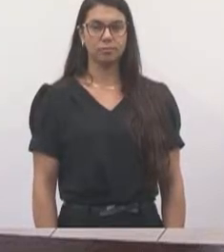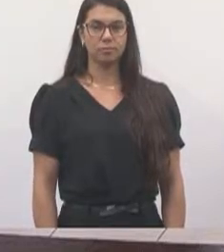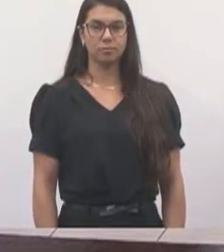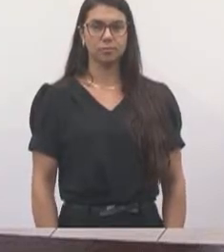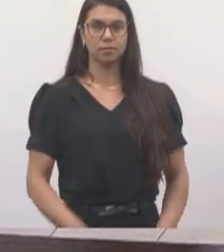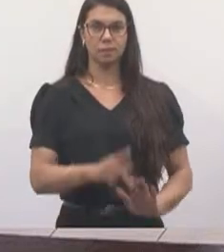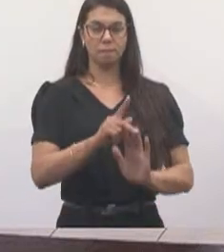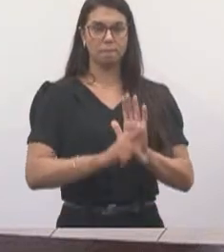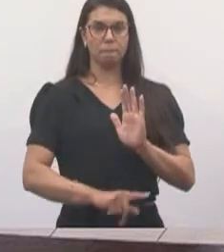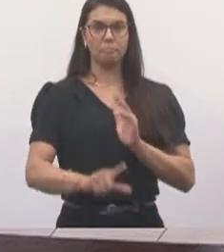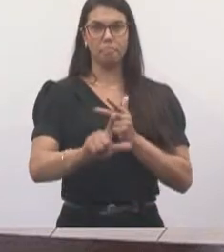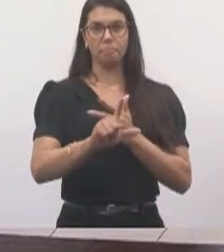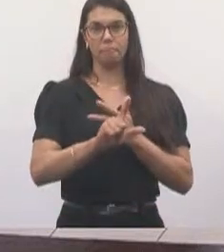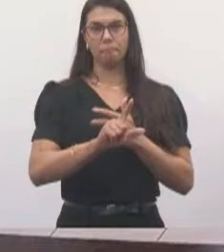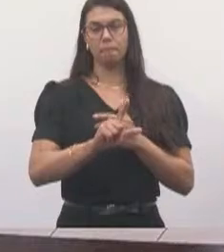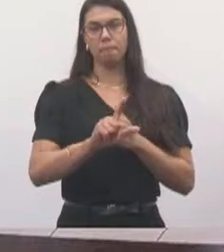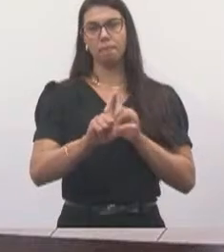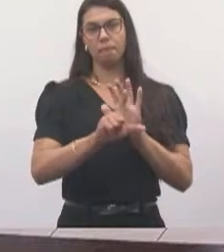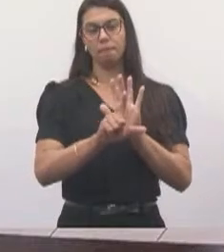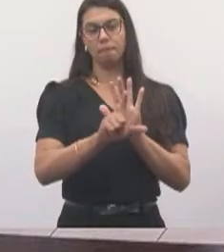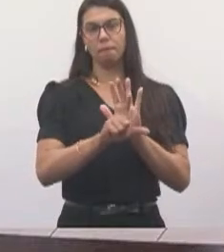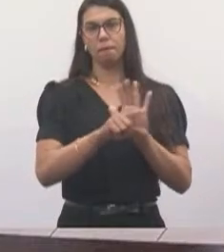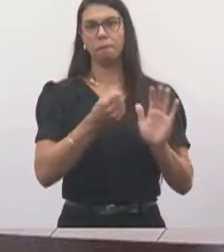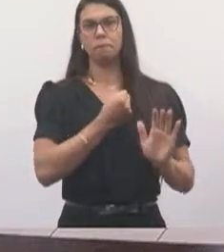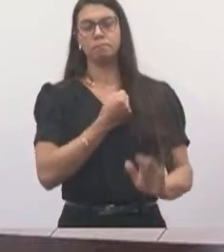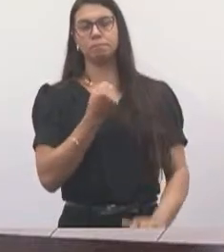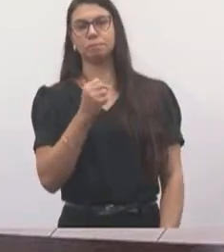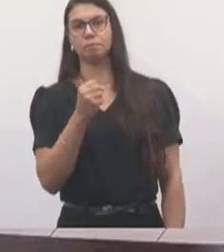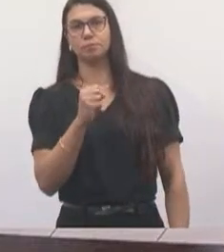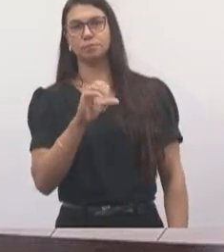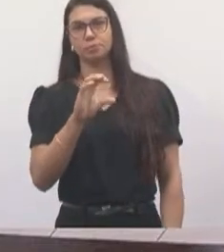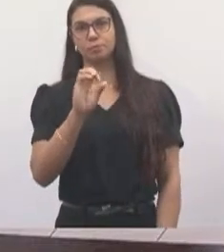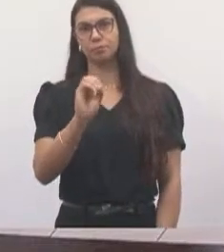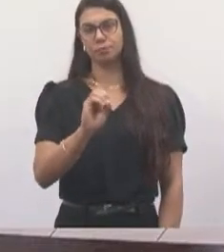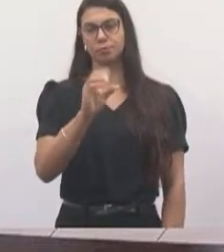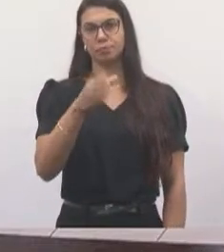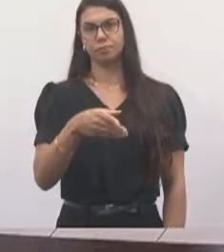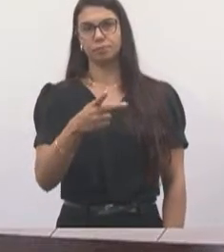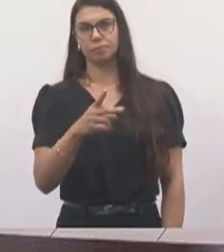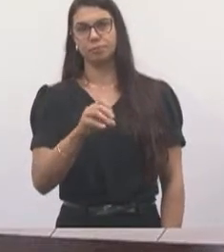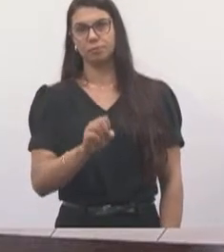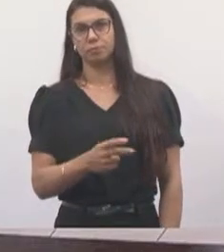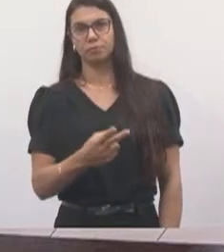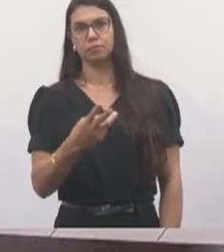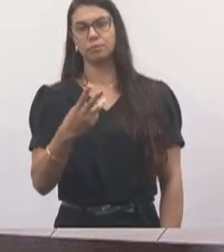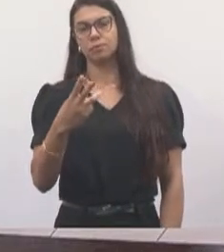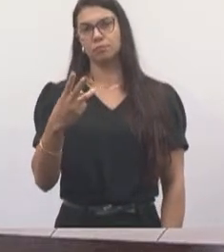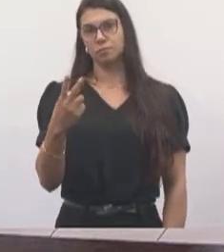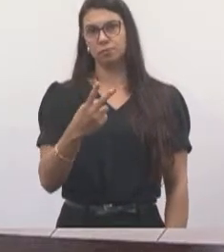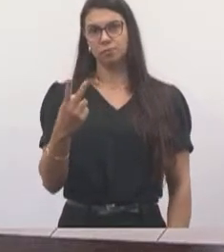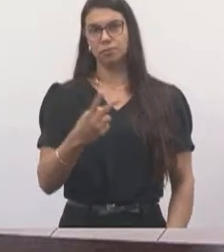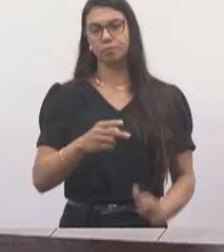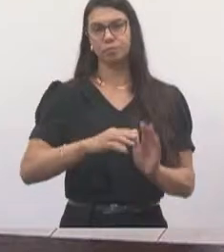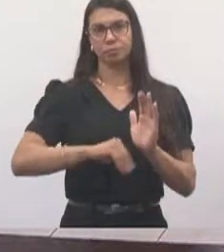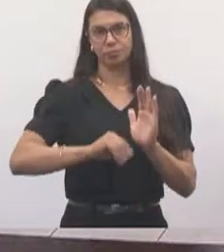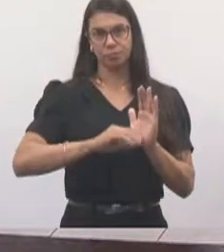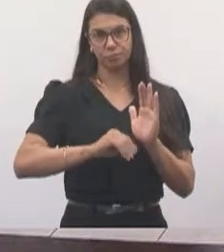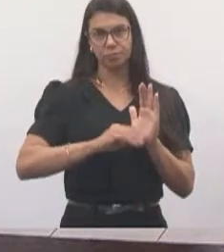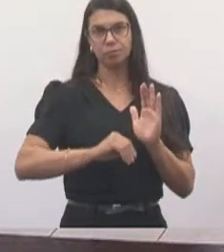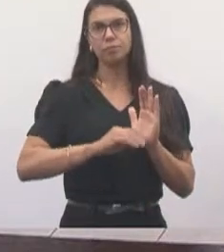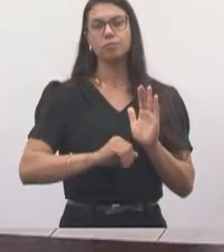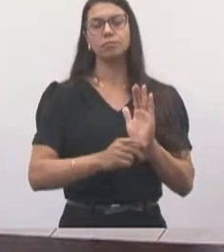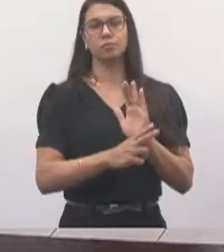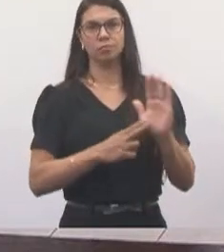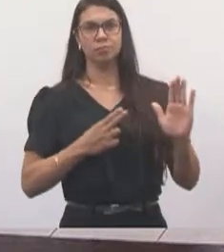o projeto de lei número 80/2022 da de autoria da vereadora Maria fo a pedido da